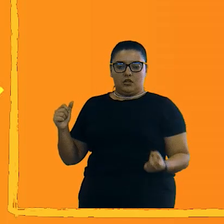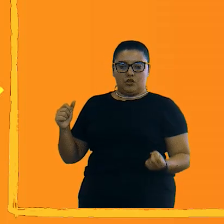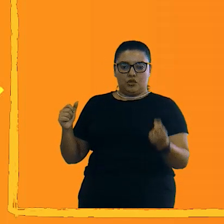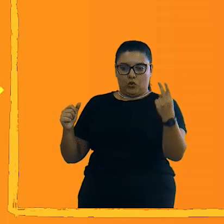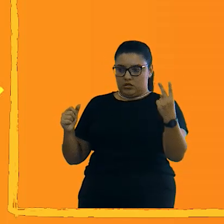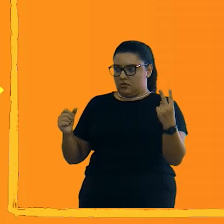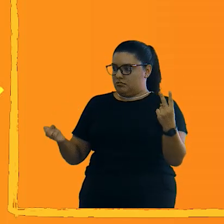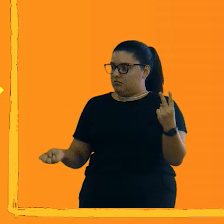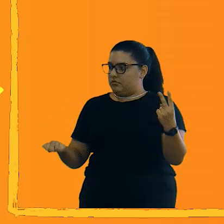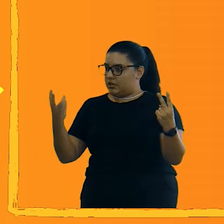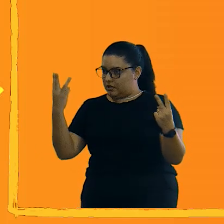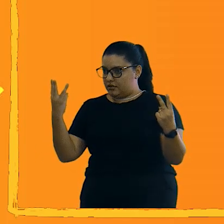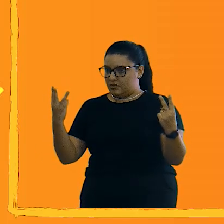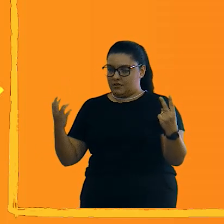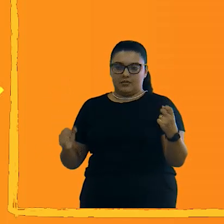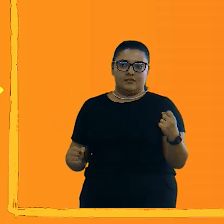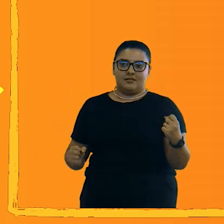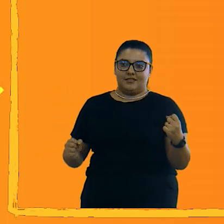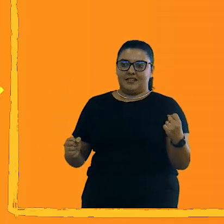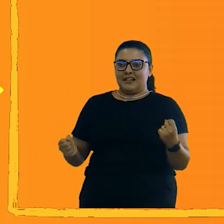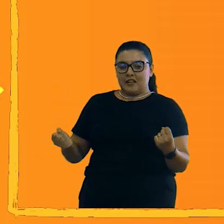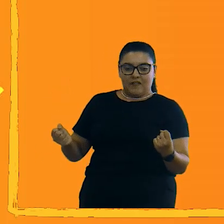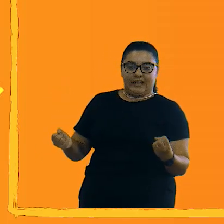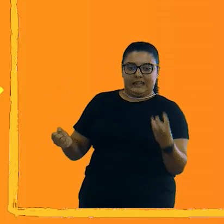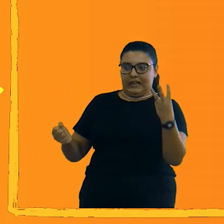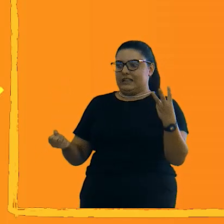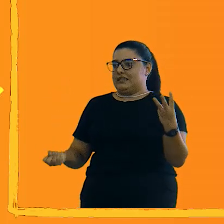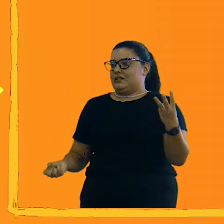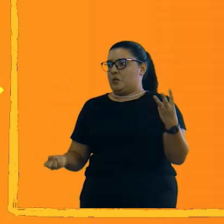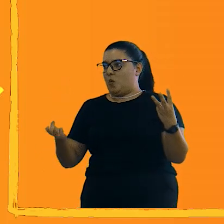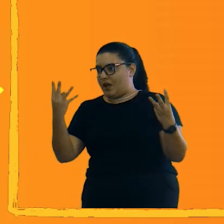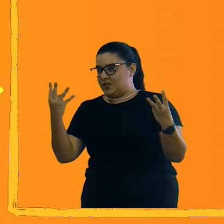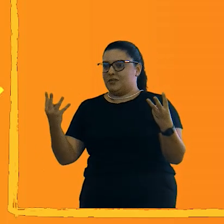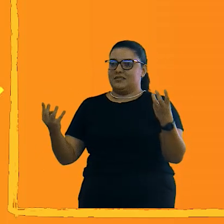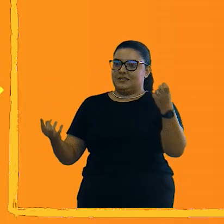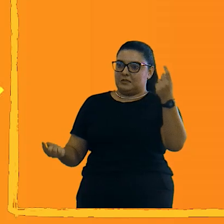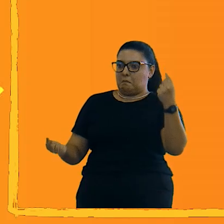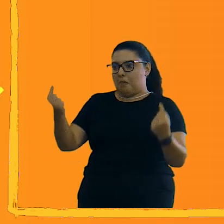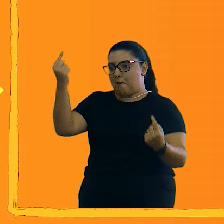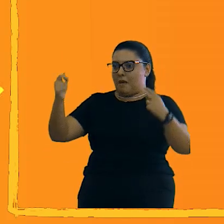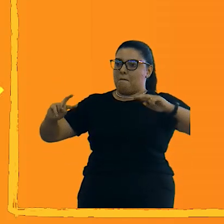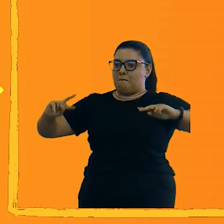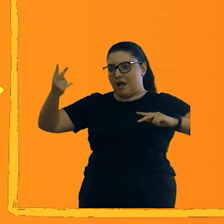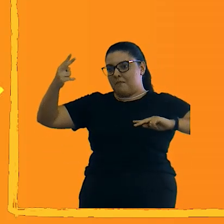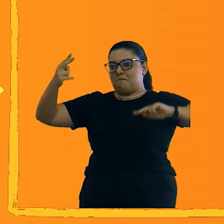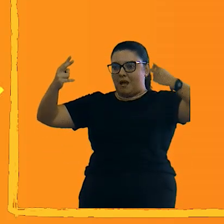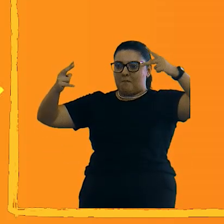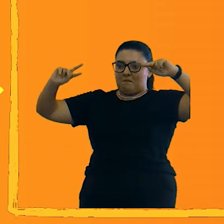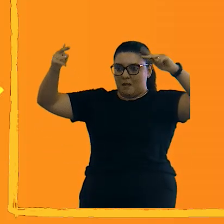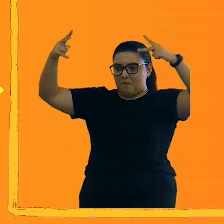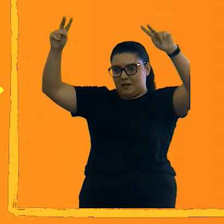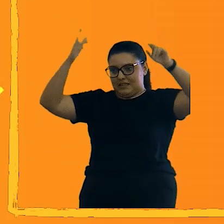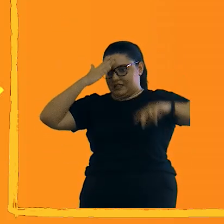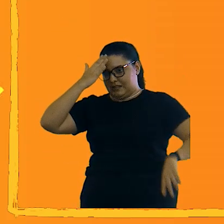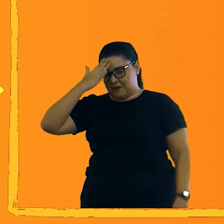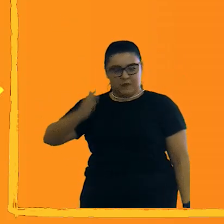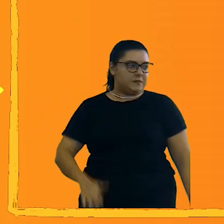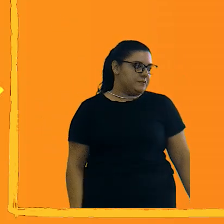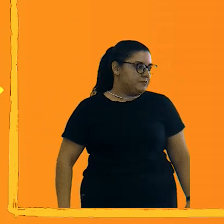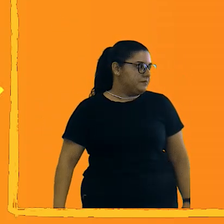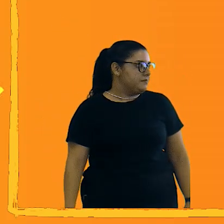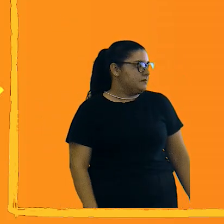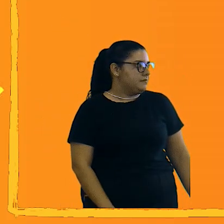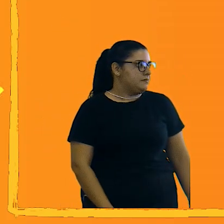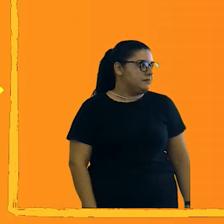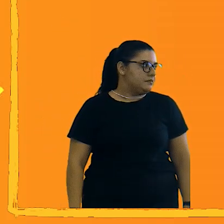homem aqui e duas mulheres aqui se aqui dobrar aqui vai dobrar se aqui